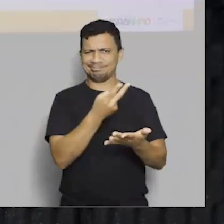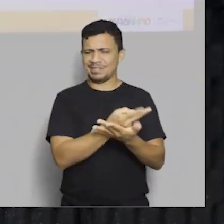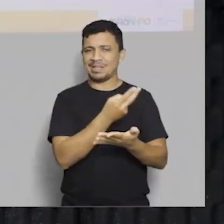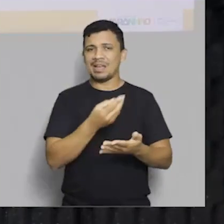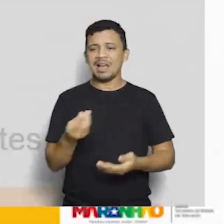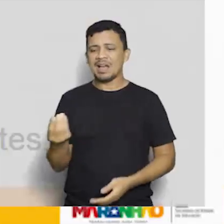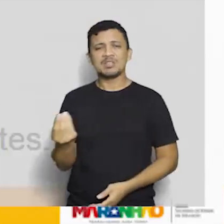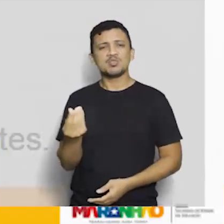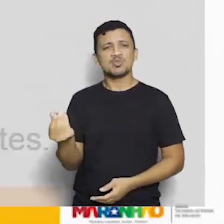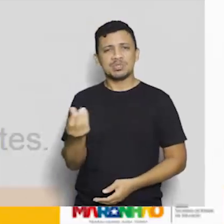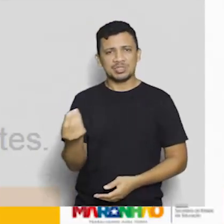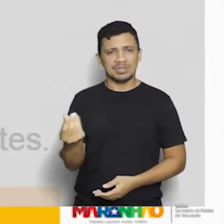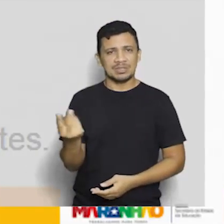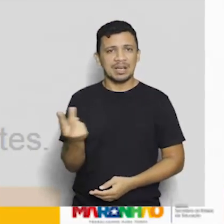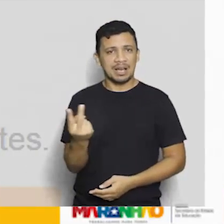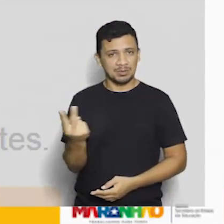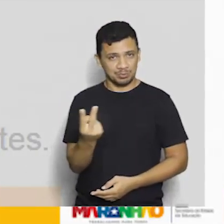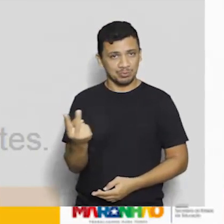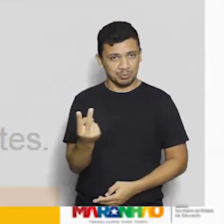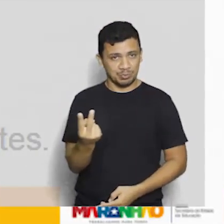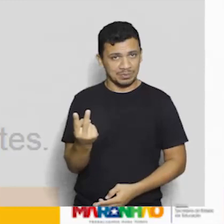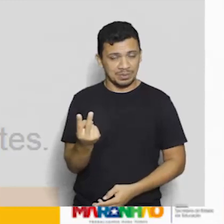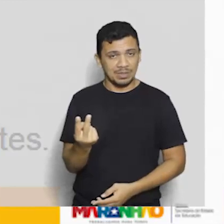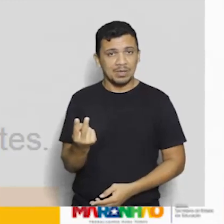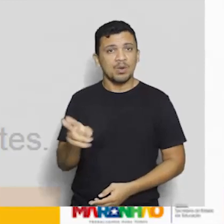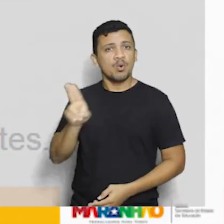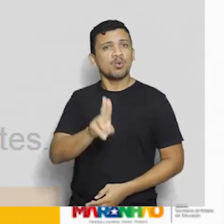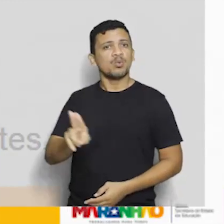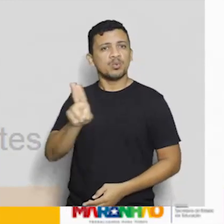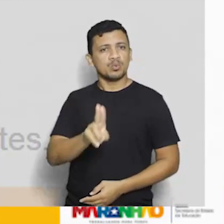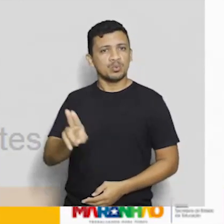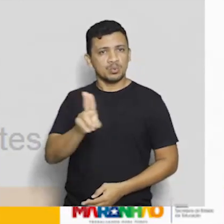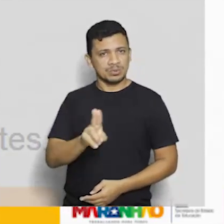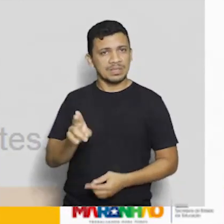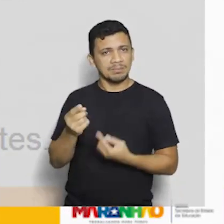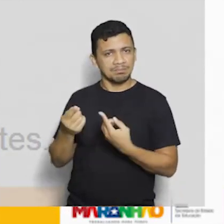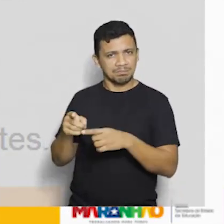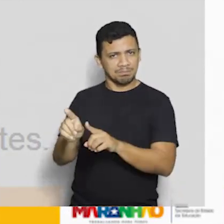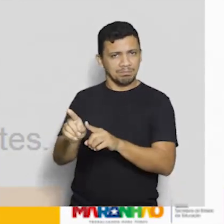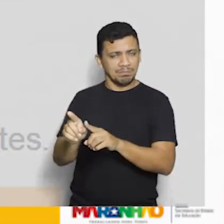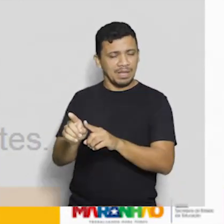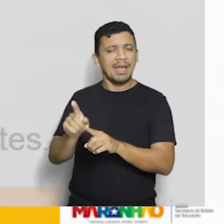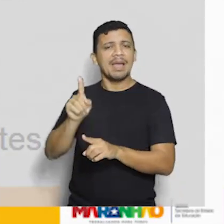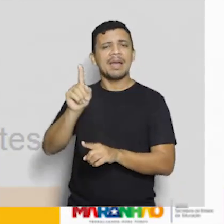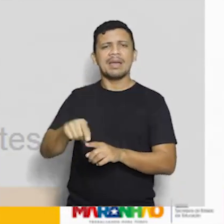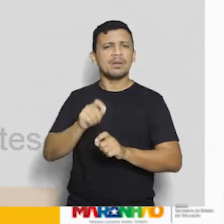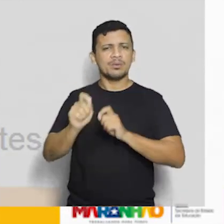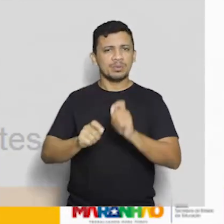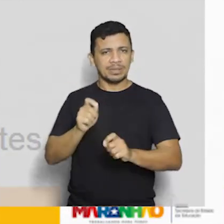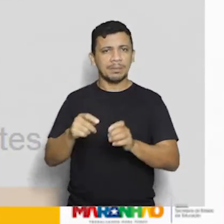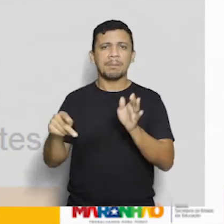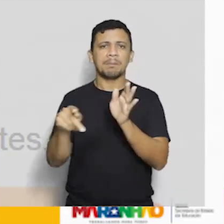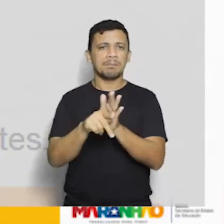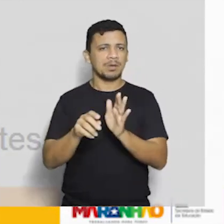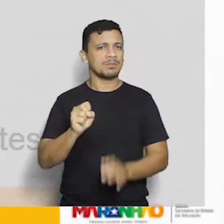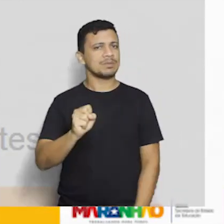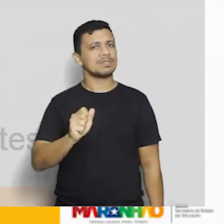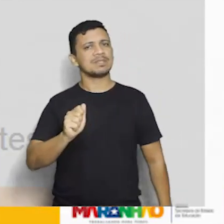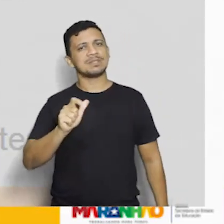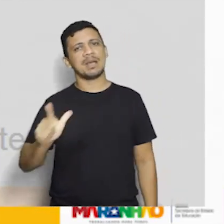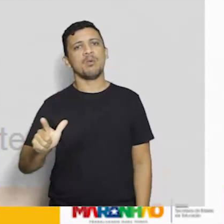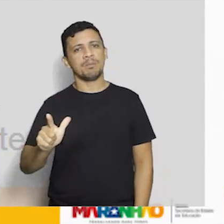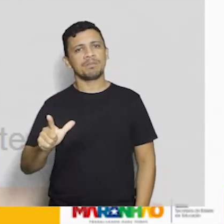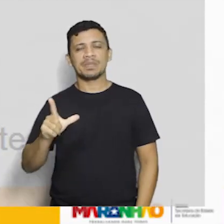tanto o sal de cozinha quanto a substância utilizada como o antiumectante, são sais. São sais,